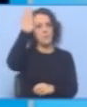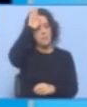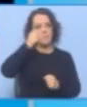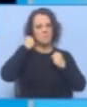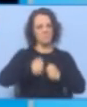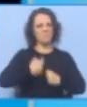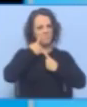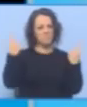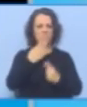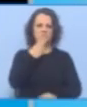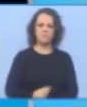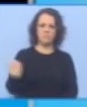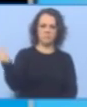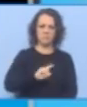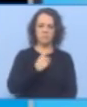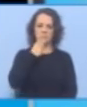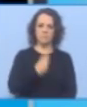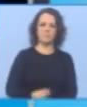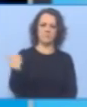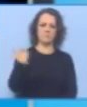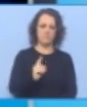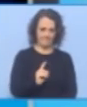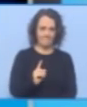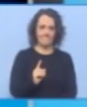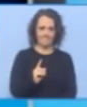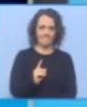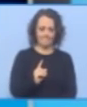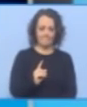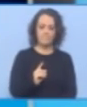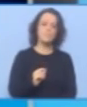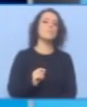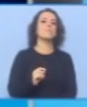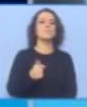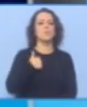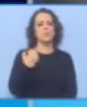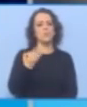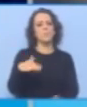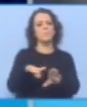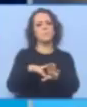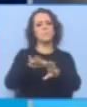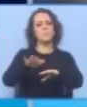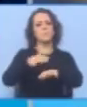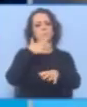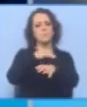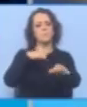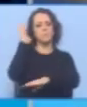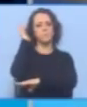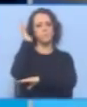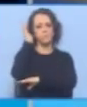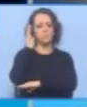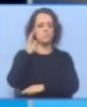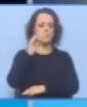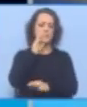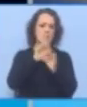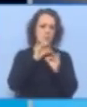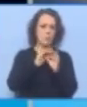muito claramente a essa corrente. Eu participei num congresso que se realizou em setembro no Vaticano,